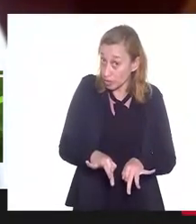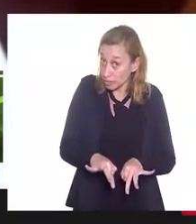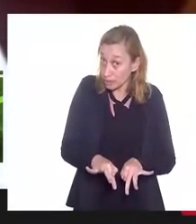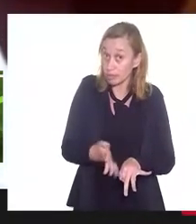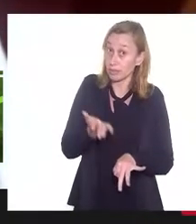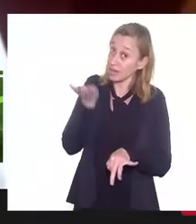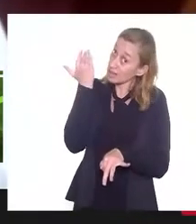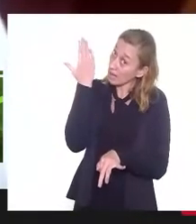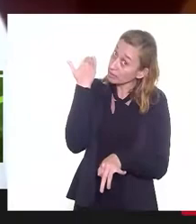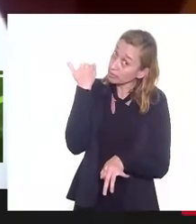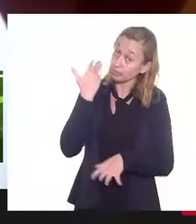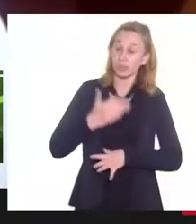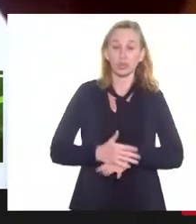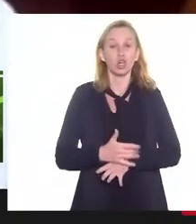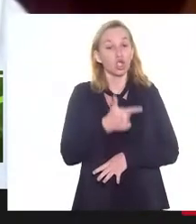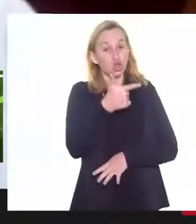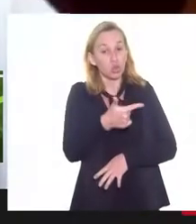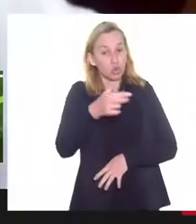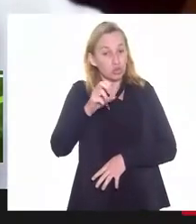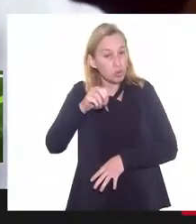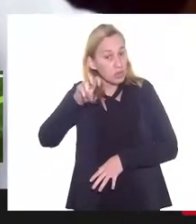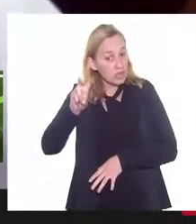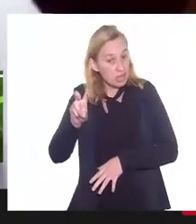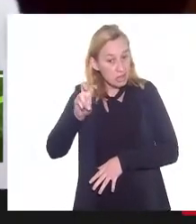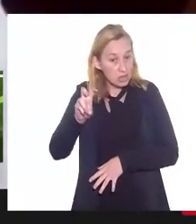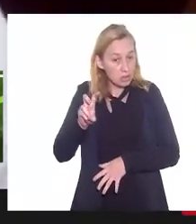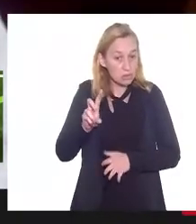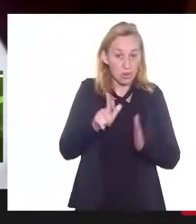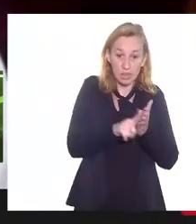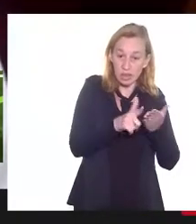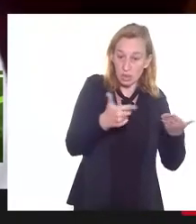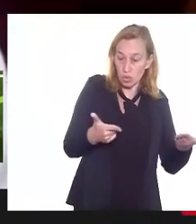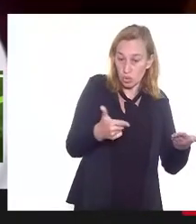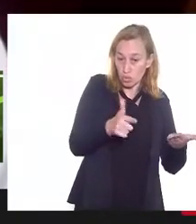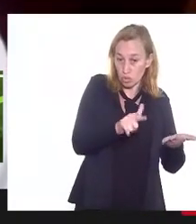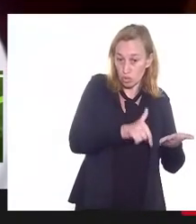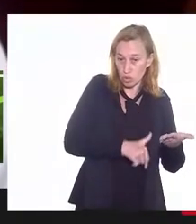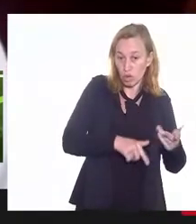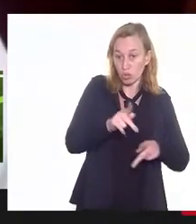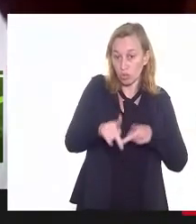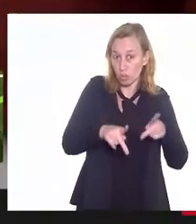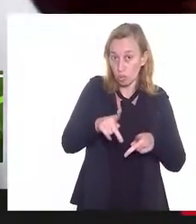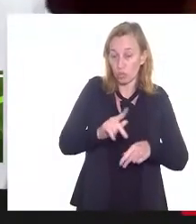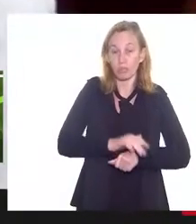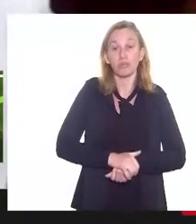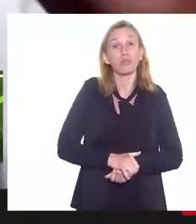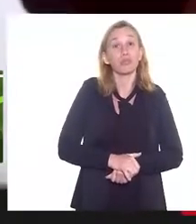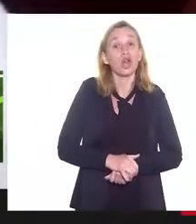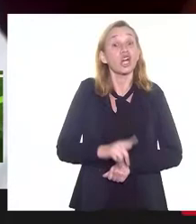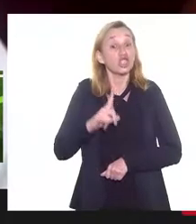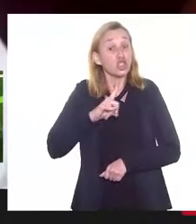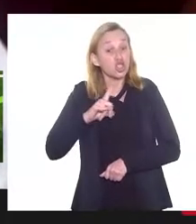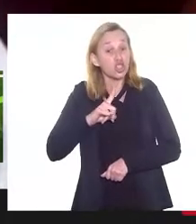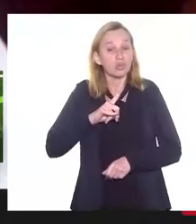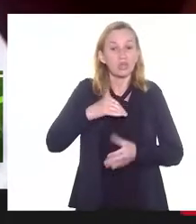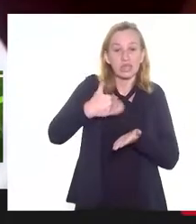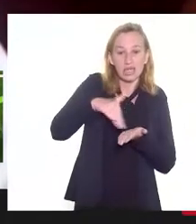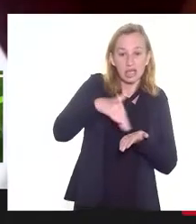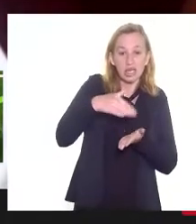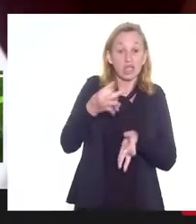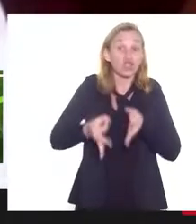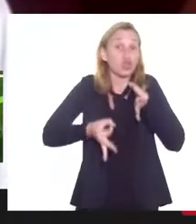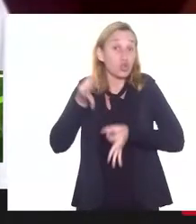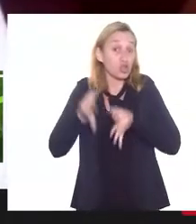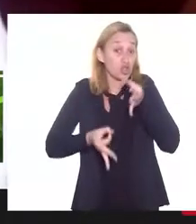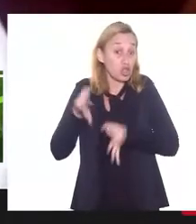Naquela época. Em 2005 foi essa matéria do povo. Nós tínhamos na Secretaria de Justiça